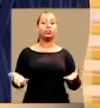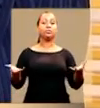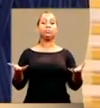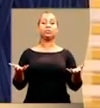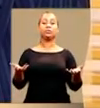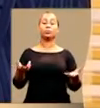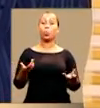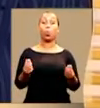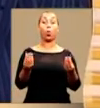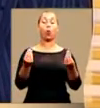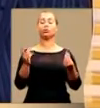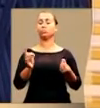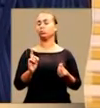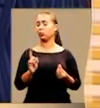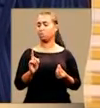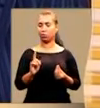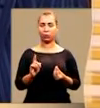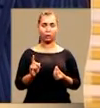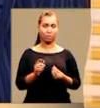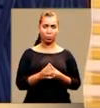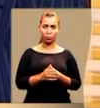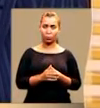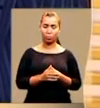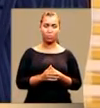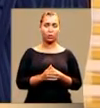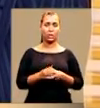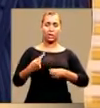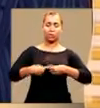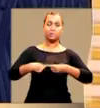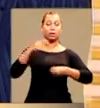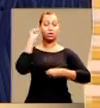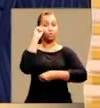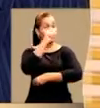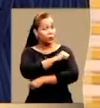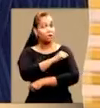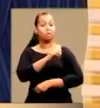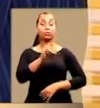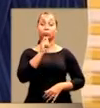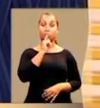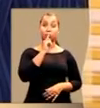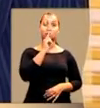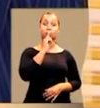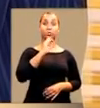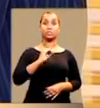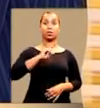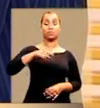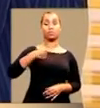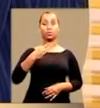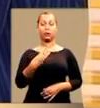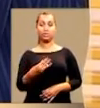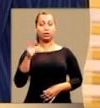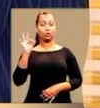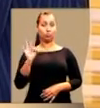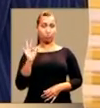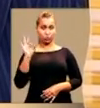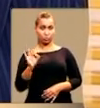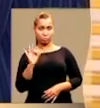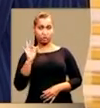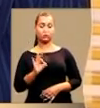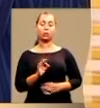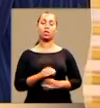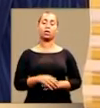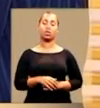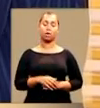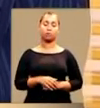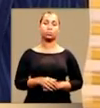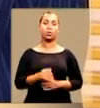investimento, eu não acho muito alto. A cidade de Rio Preto, por exemplo, ela tem 0,3%. Nós temos cidades de